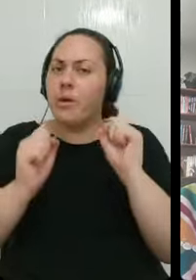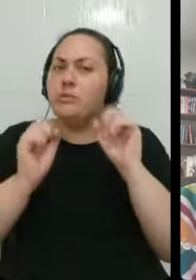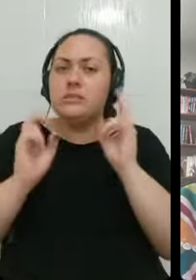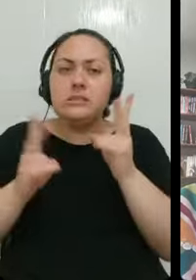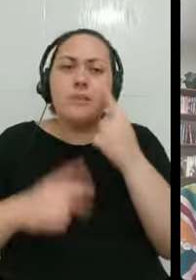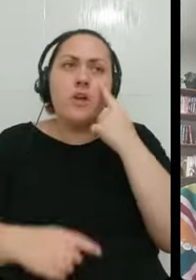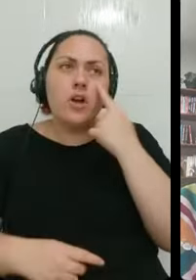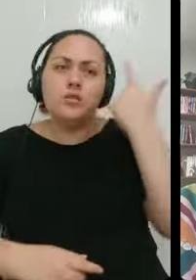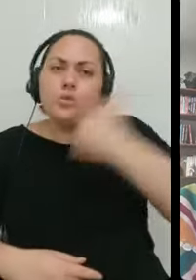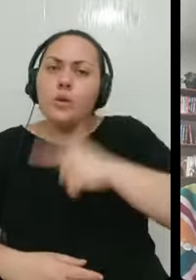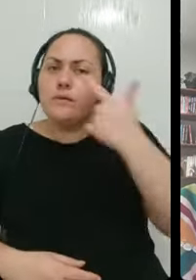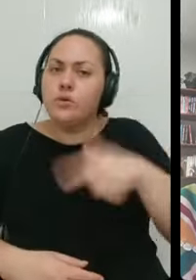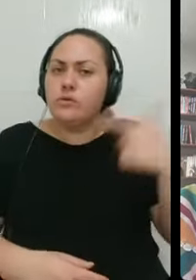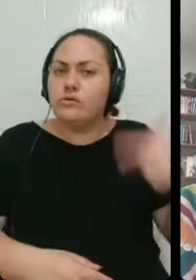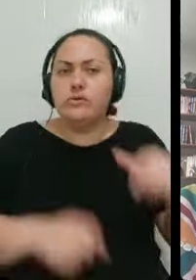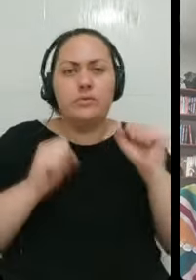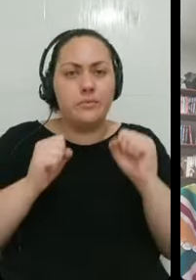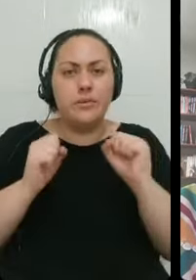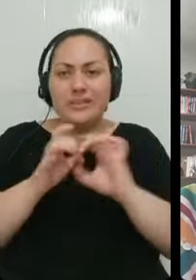quiser.